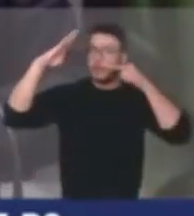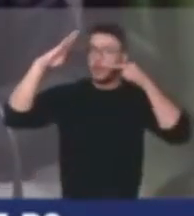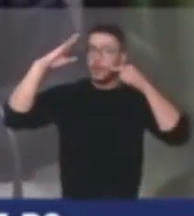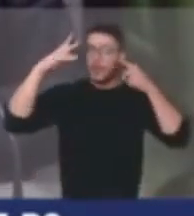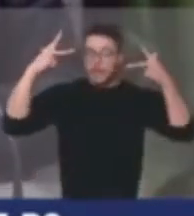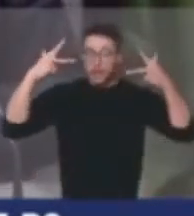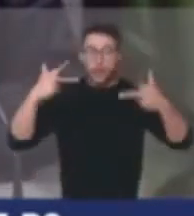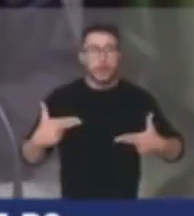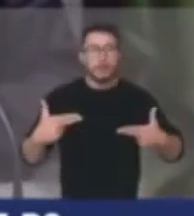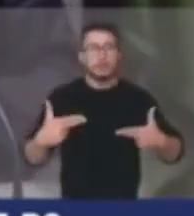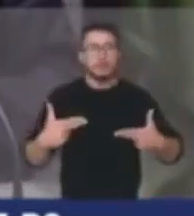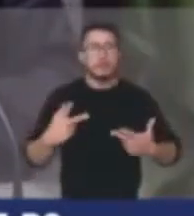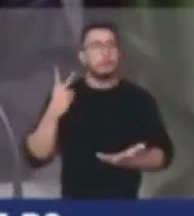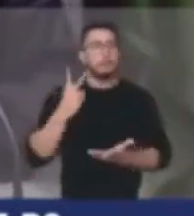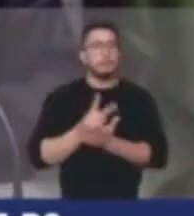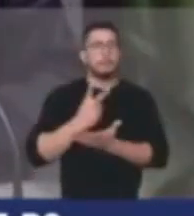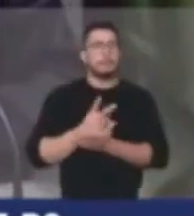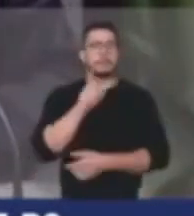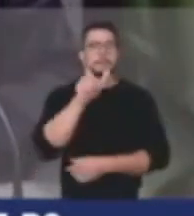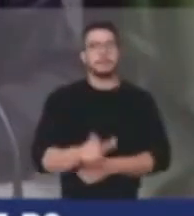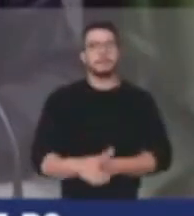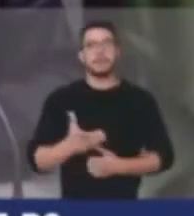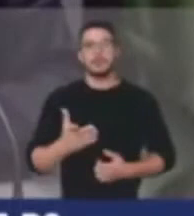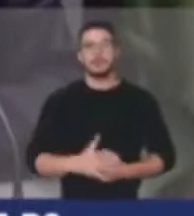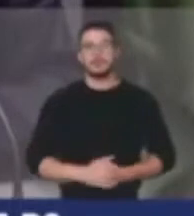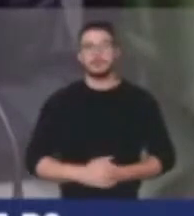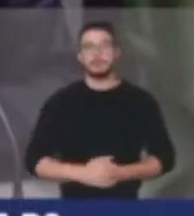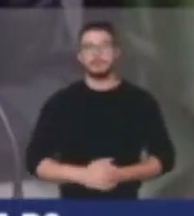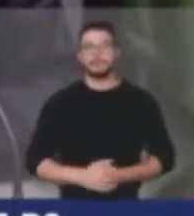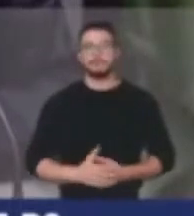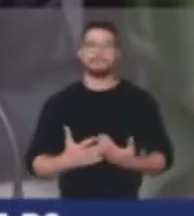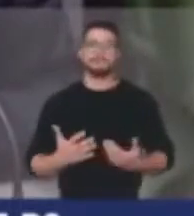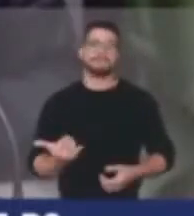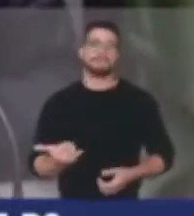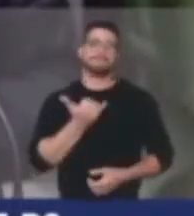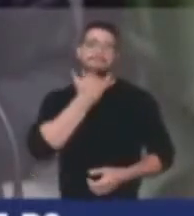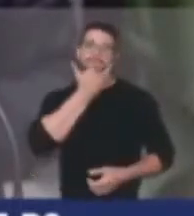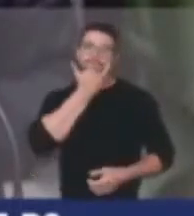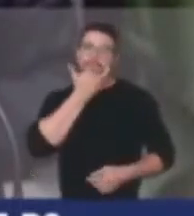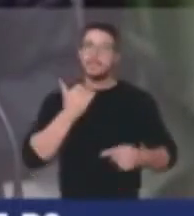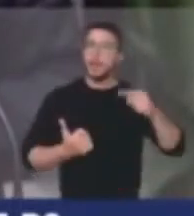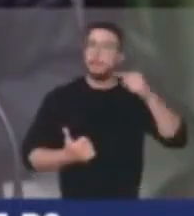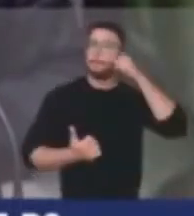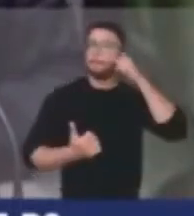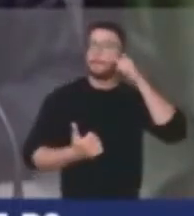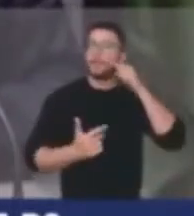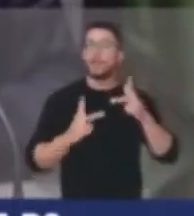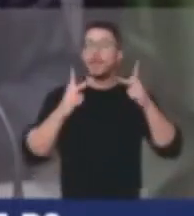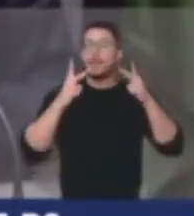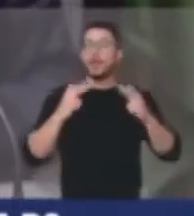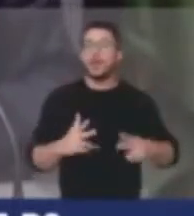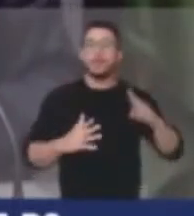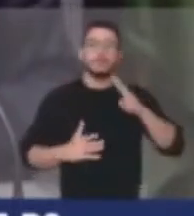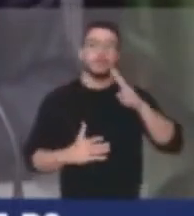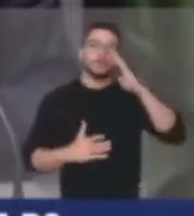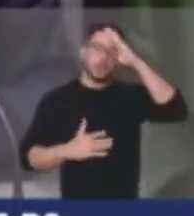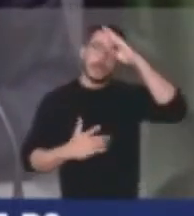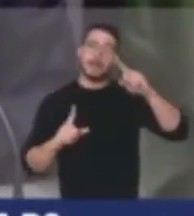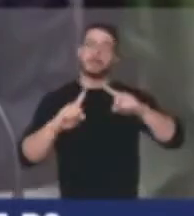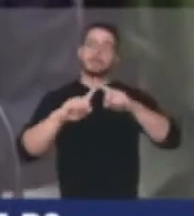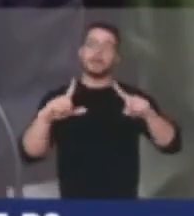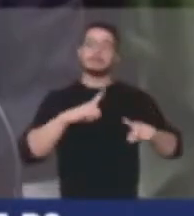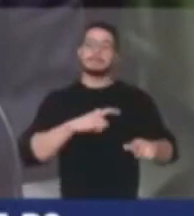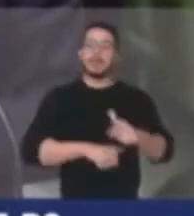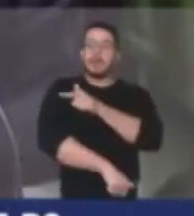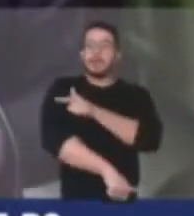Senhor presidente, Sérgio Moro é um Bolsonaro educado. Sérgio Moro é um Bolsonaro